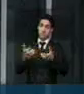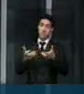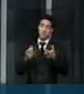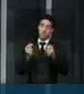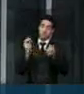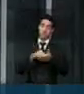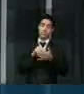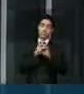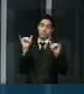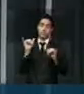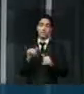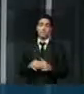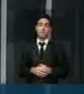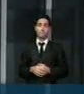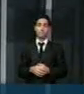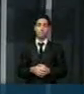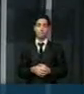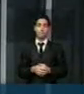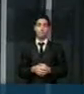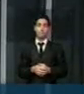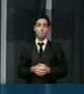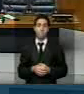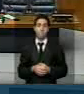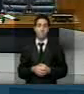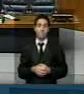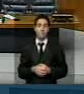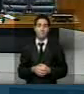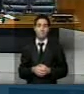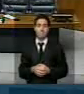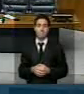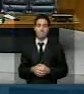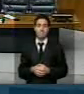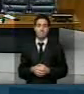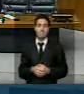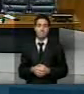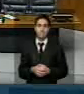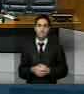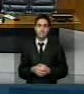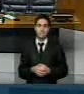esse pronunciamento. Pela ordem, senhor presidente.